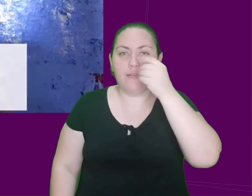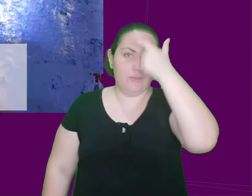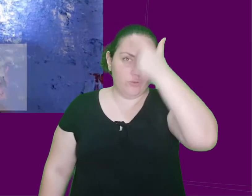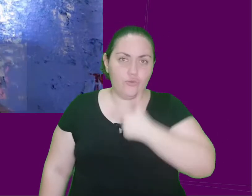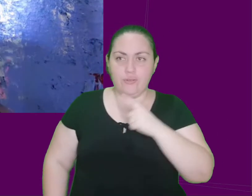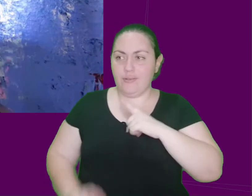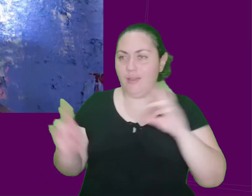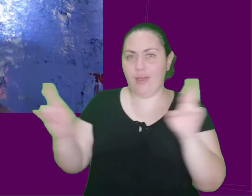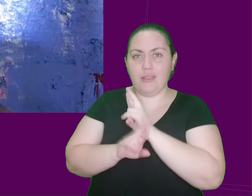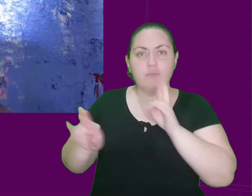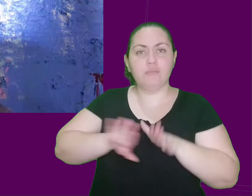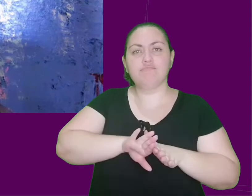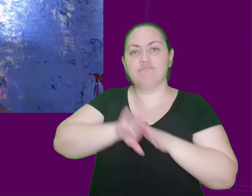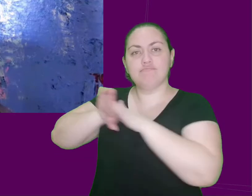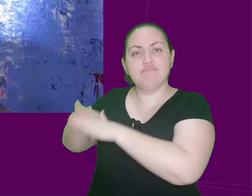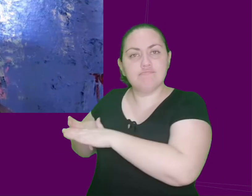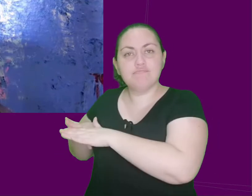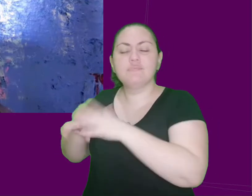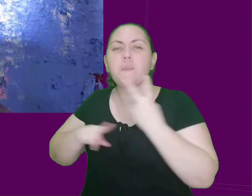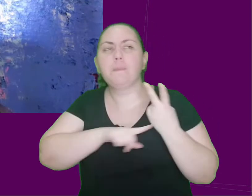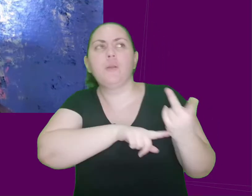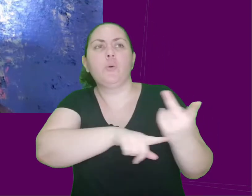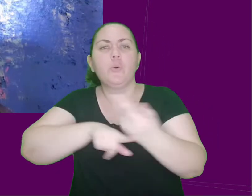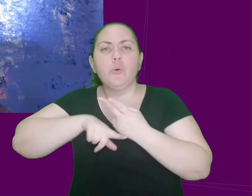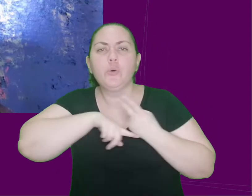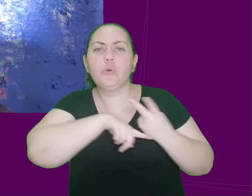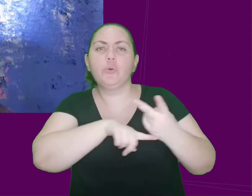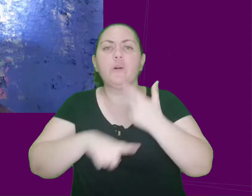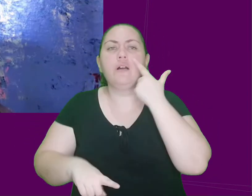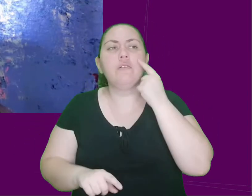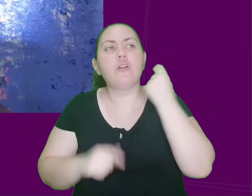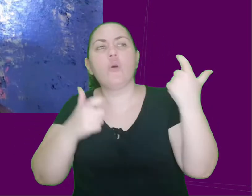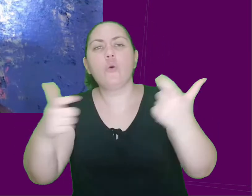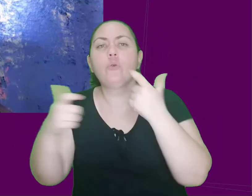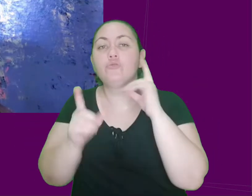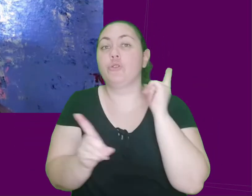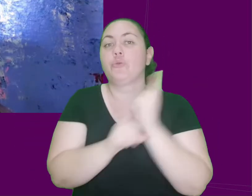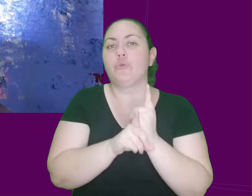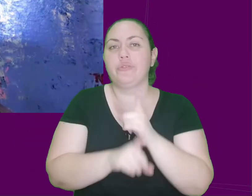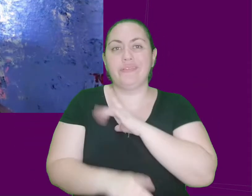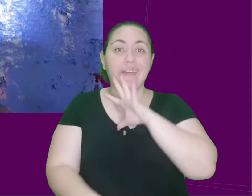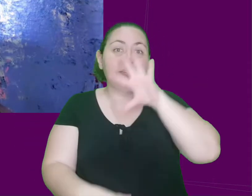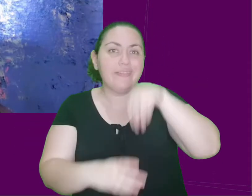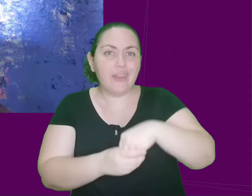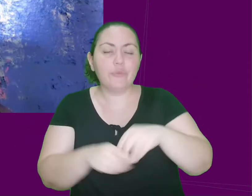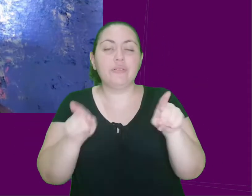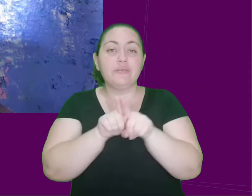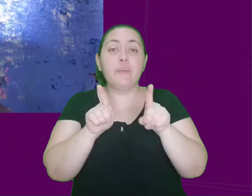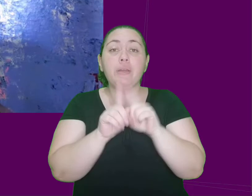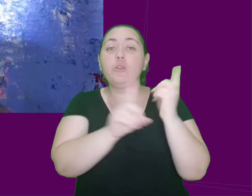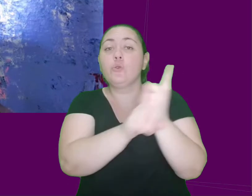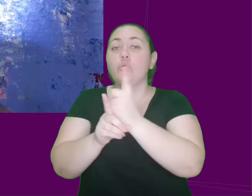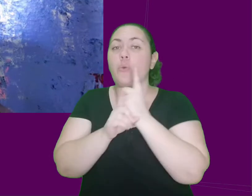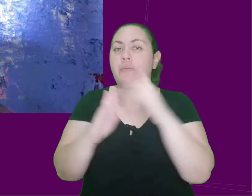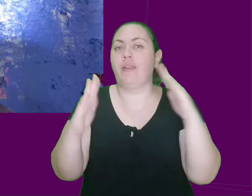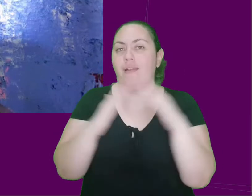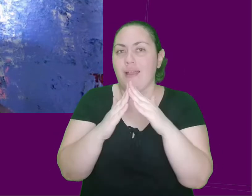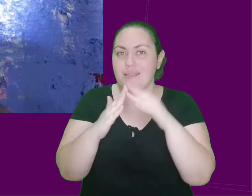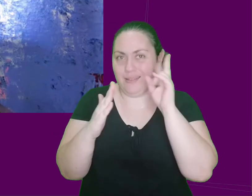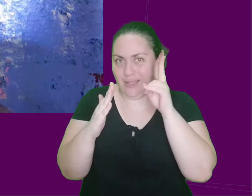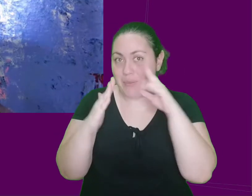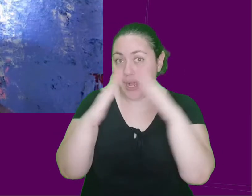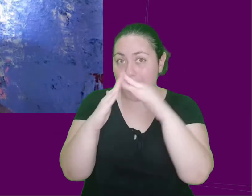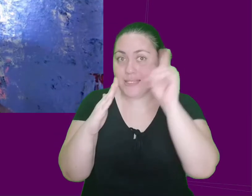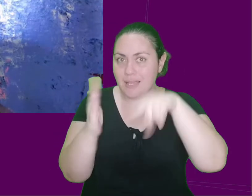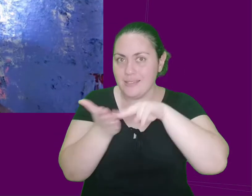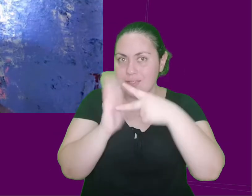relacionamento, fica de lado em detrimento da busca pelo encontro dentro e com a casa, a escrita. Agora,